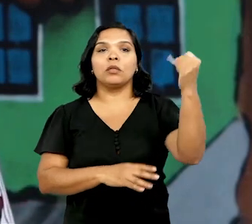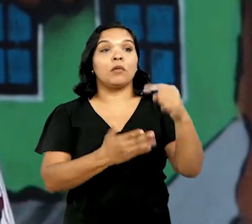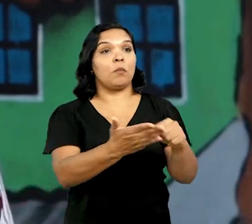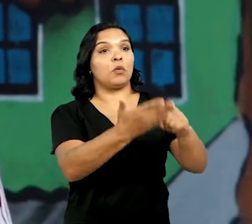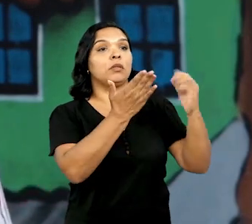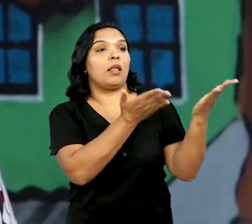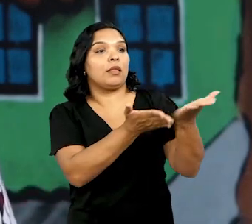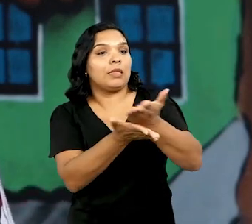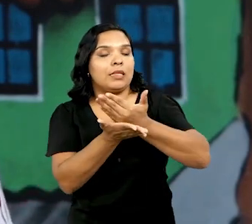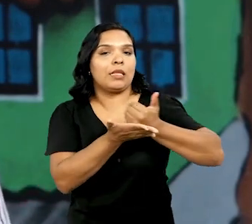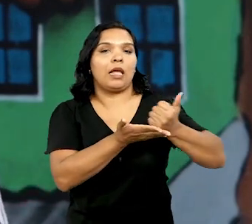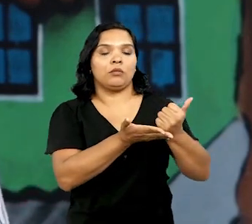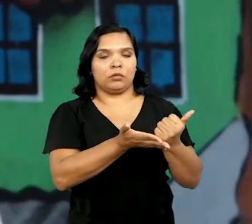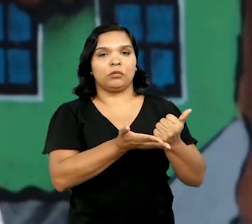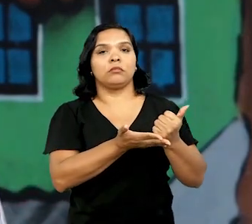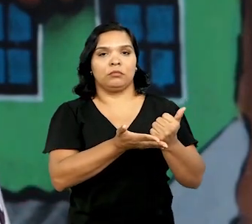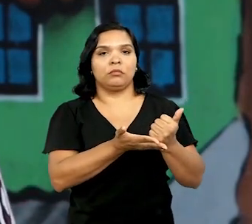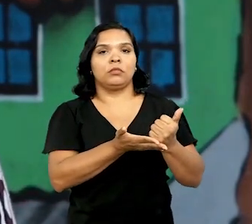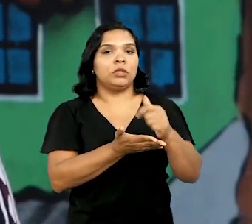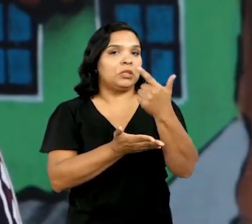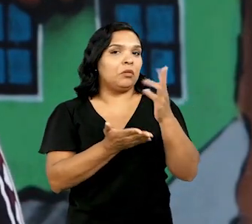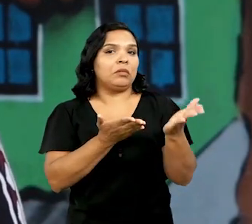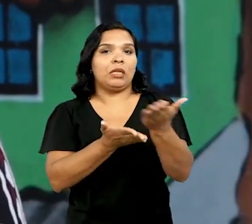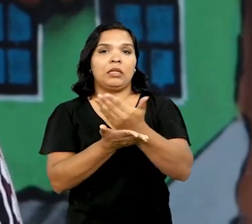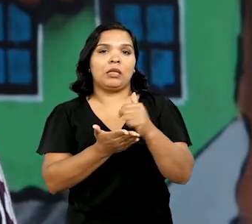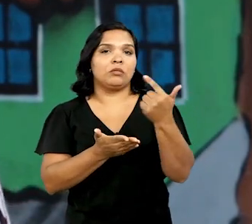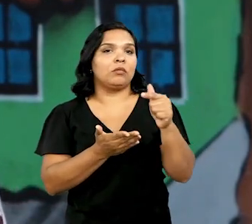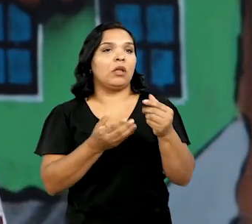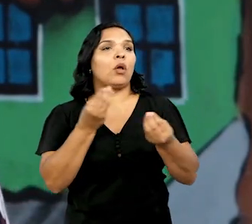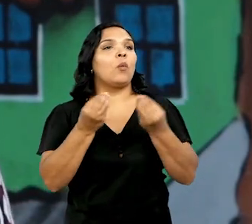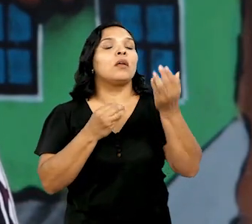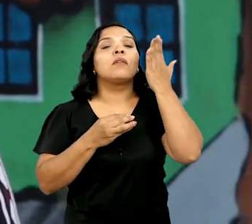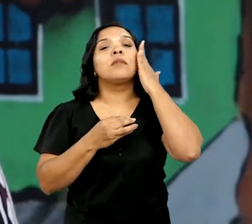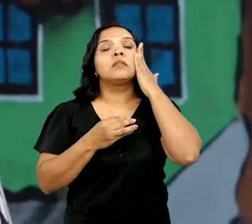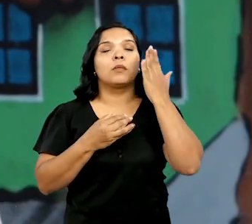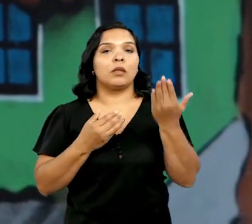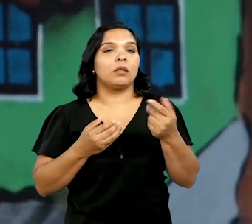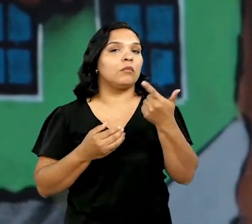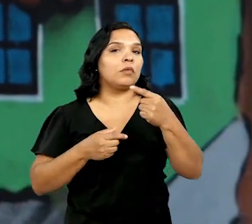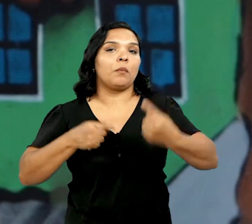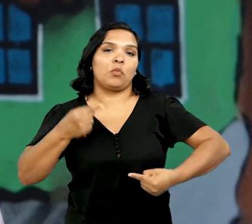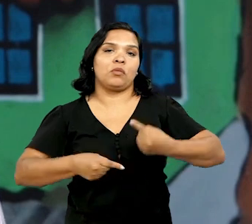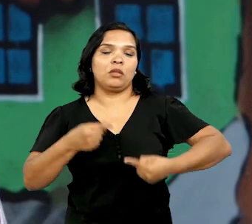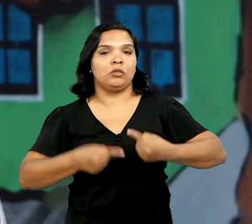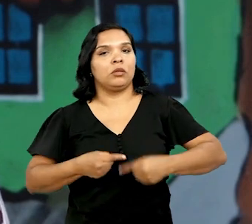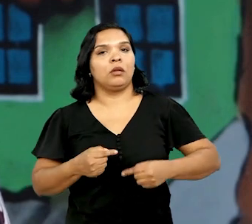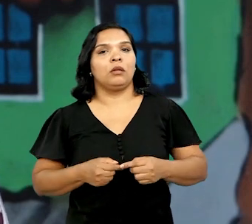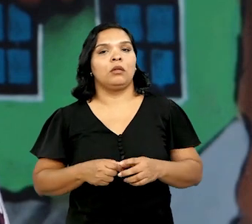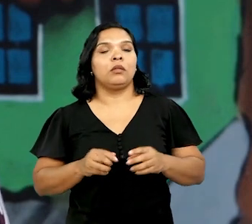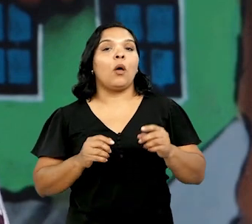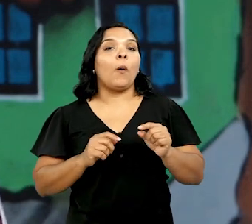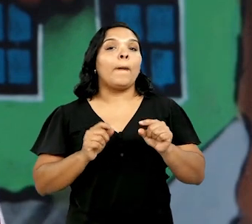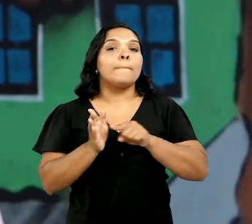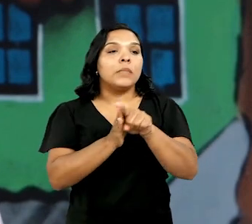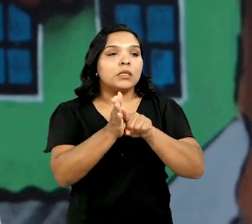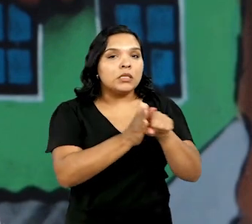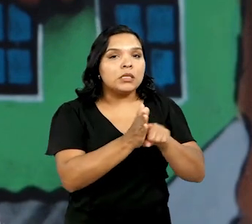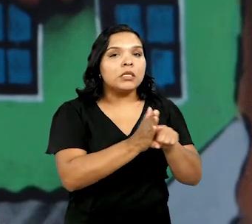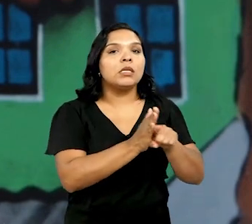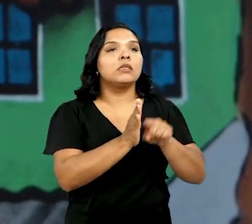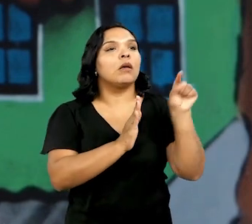trazer dados, ele apresenta indicadores. Se não tem dado, não tem indicador. Se não tem indicador, não tem política. Então, o mapeamento